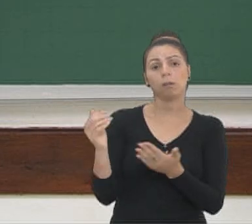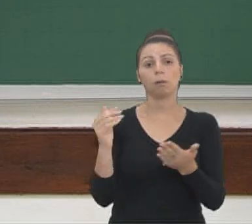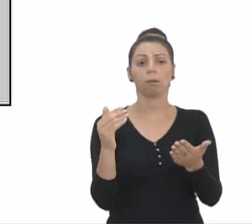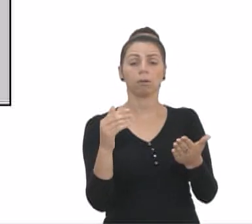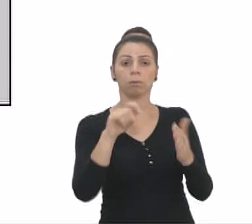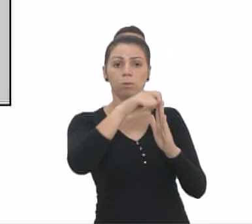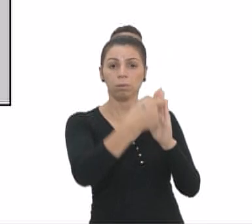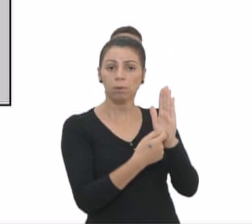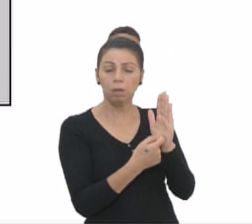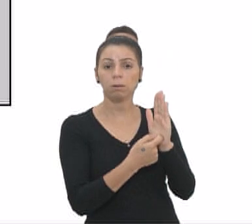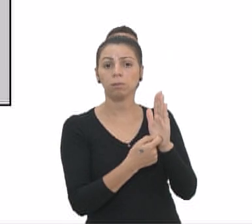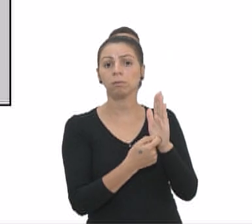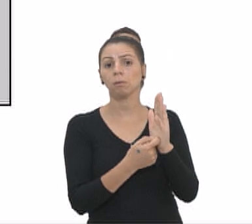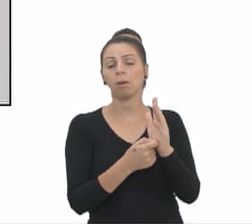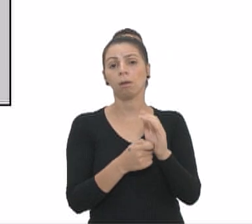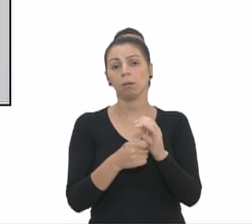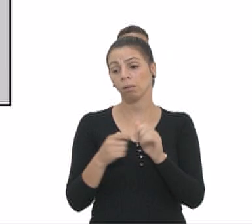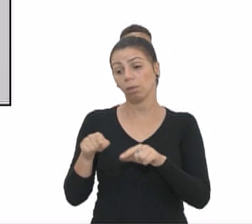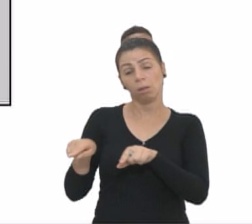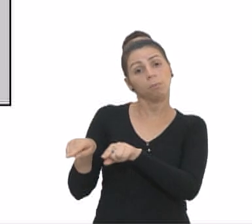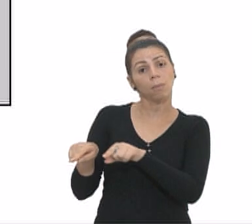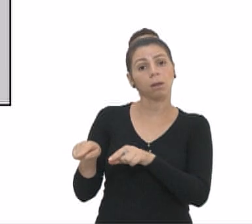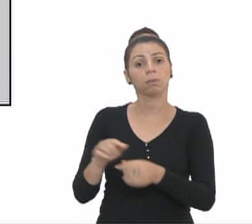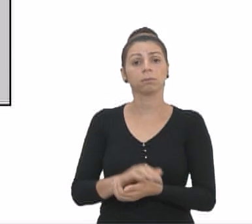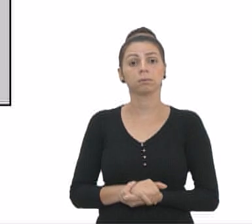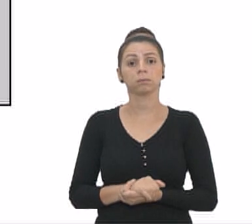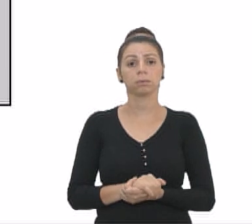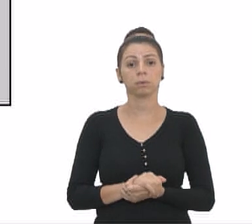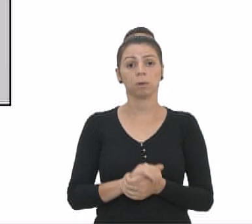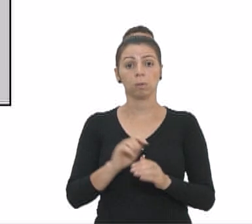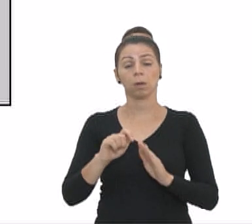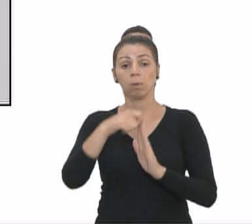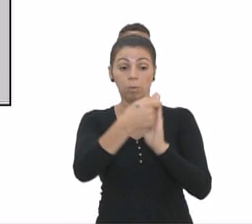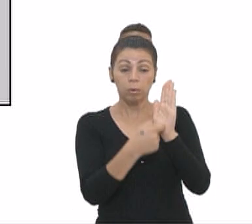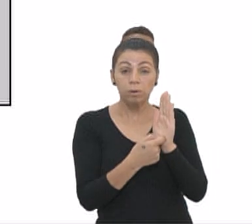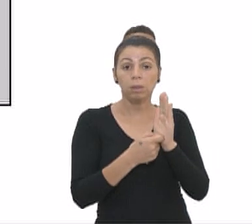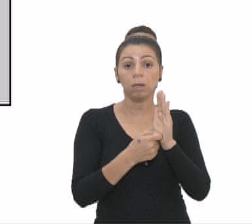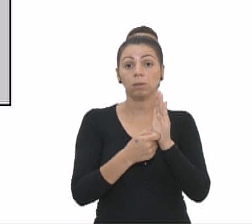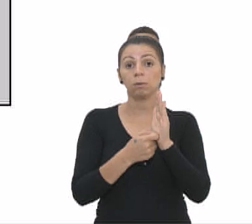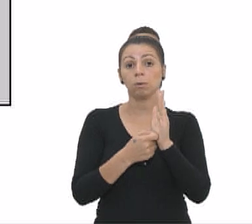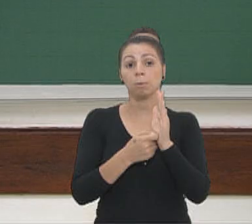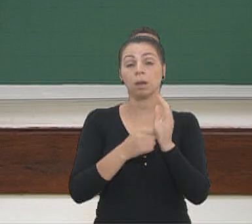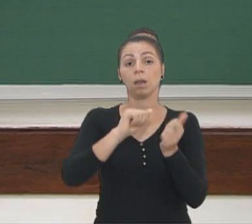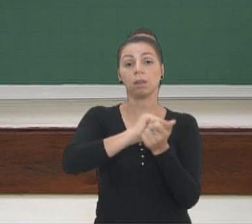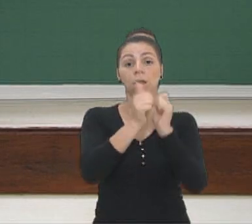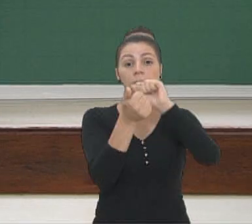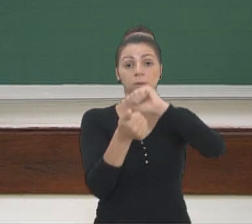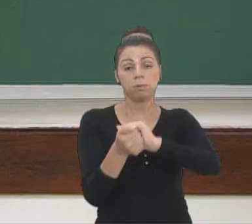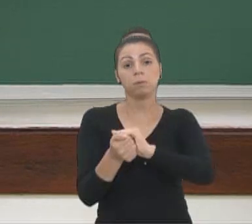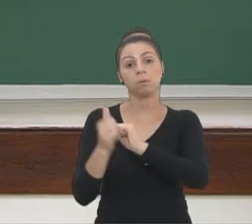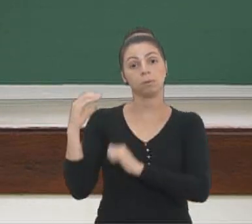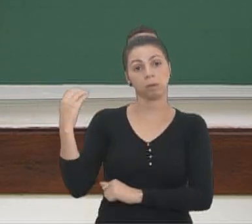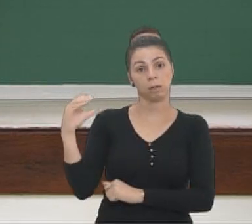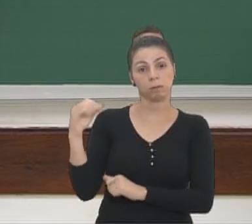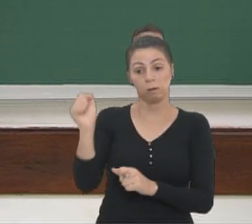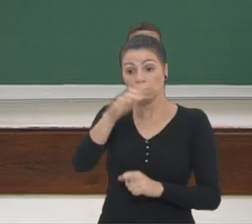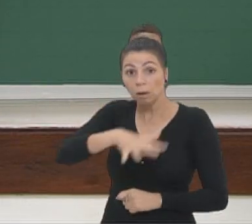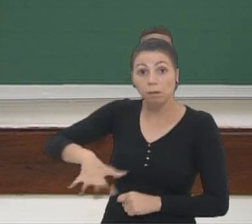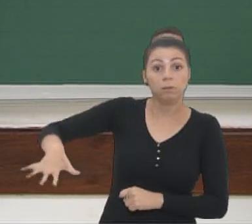Mas entendemos que sim, o texto de divulgação científica, ele tem um alcance bastante geral,